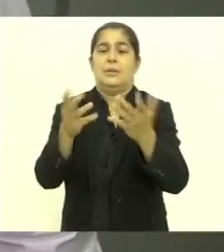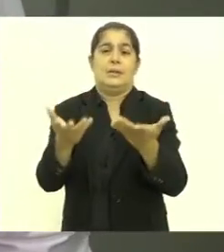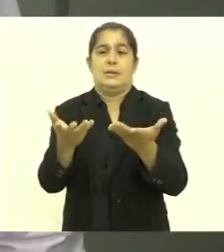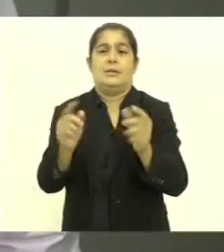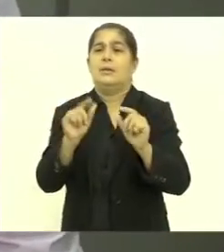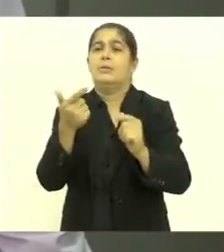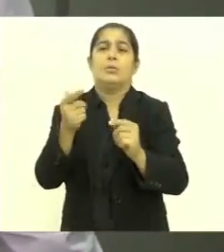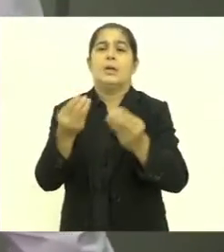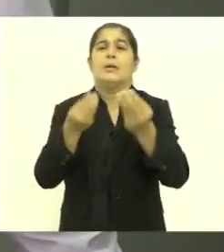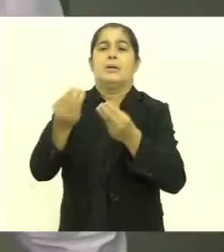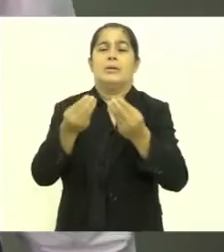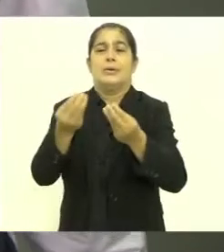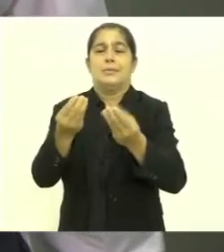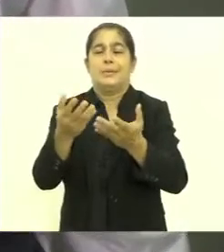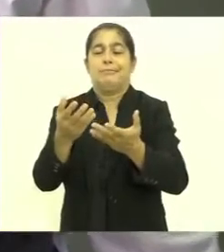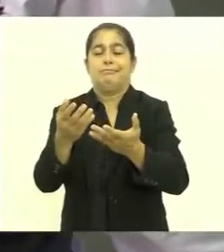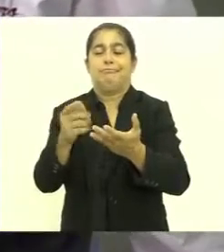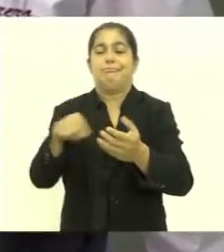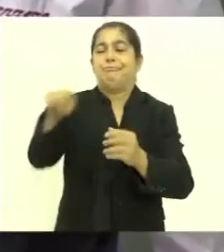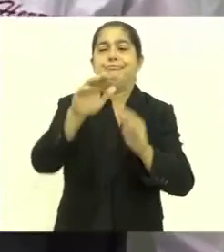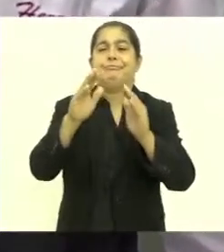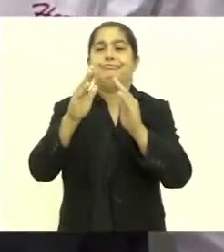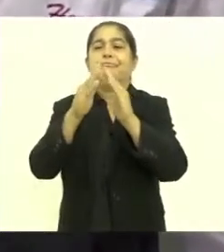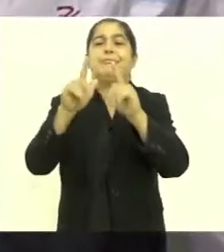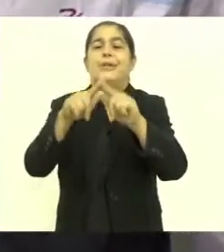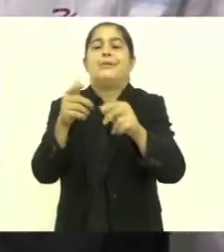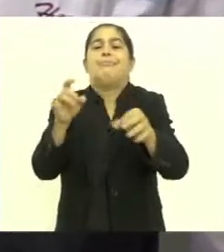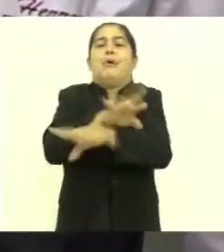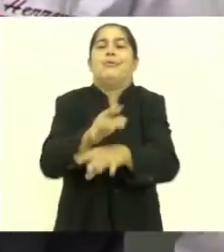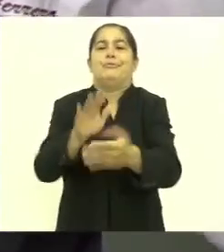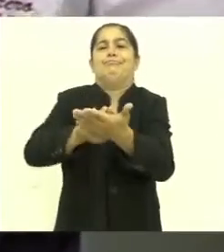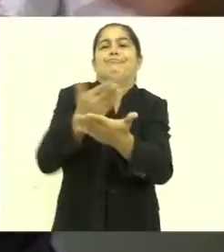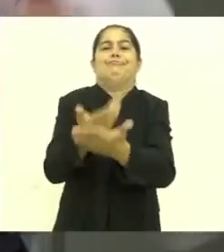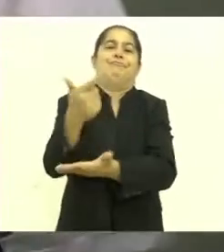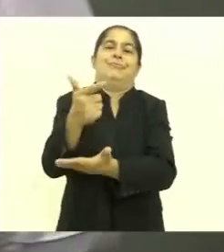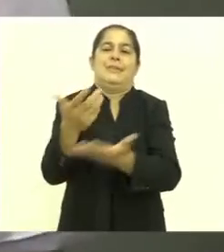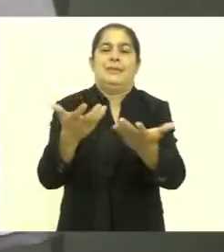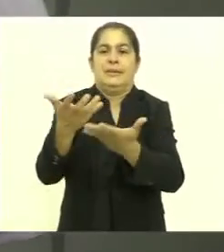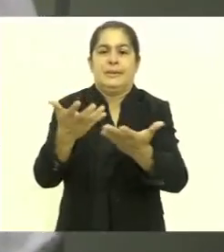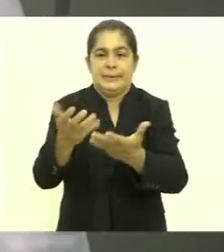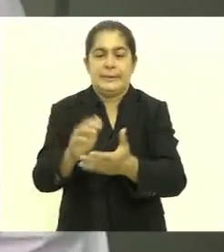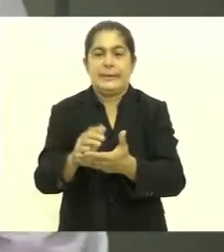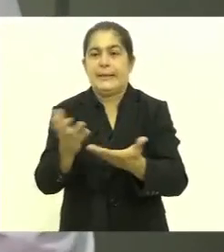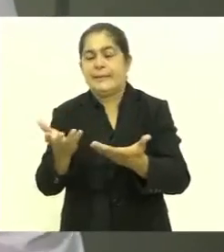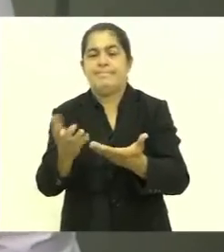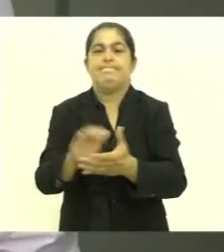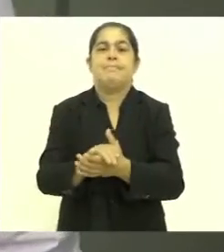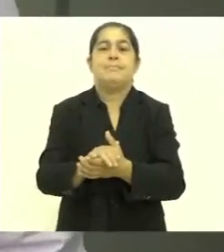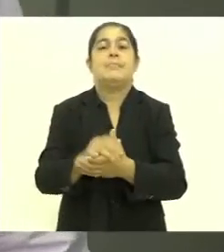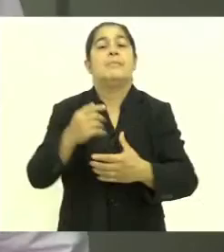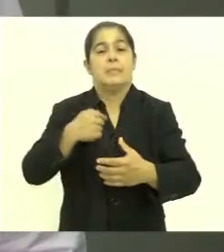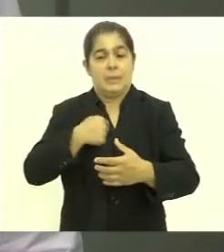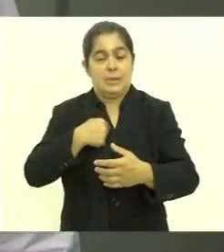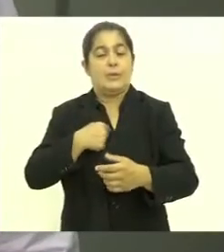igrejas, né, não tem um certo aporte para receber essas pessoas, né?